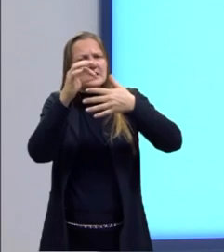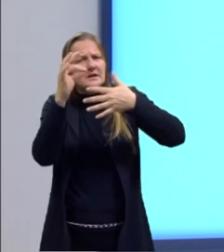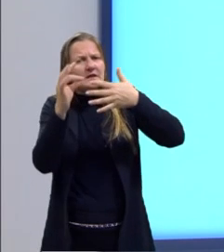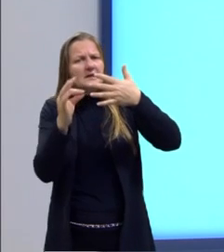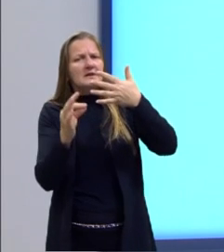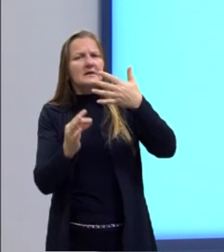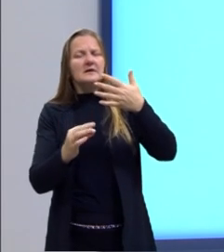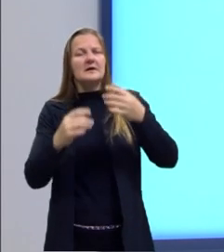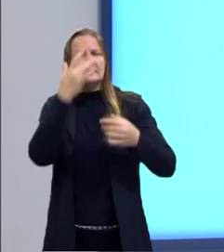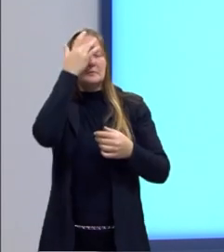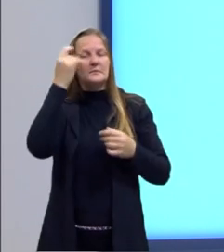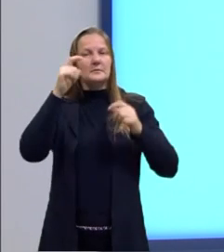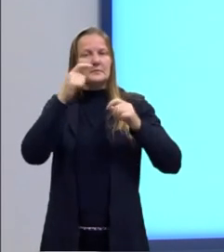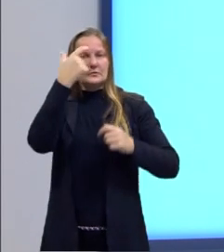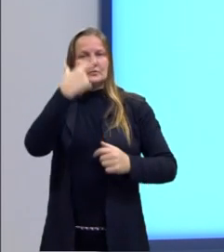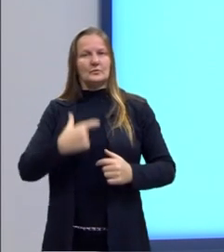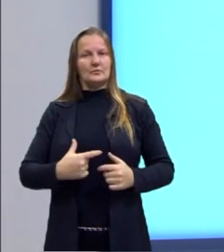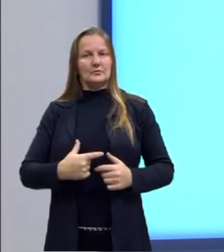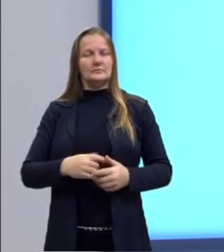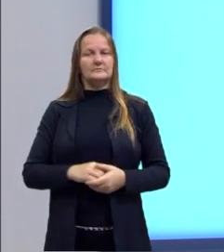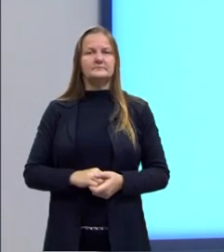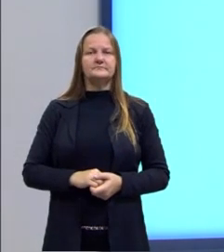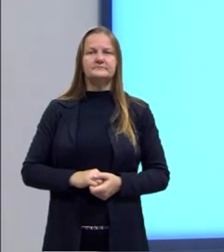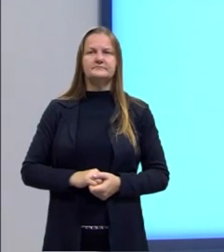na espécie humana